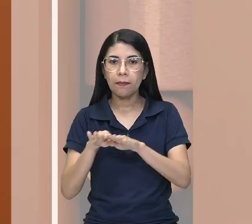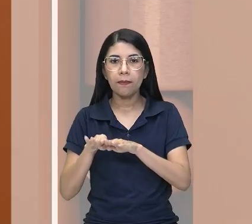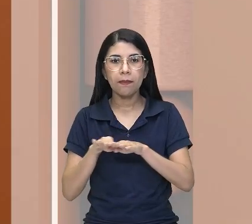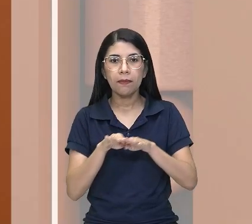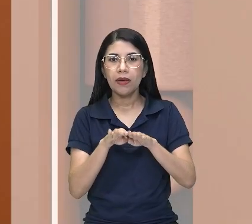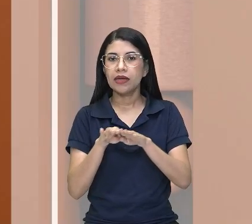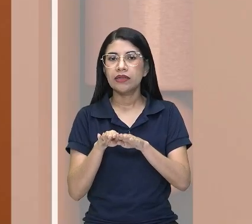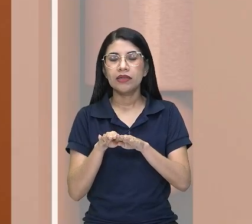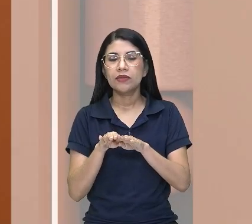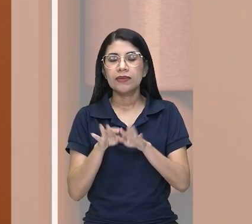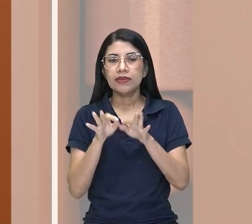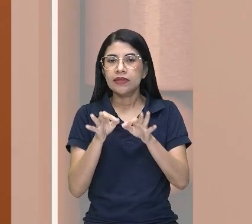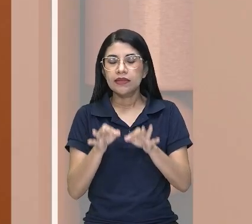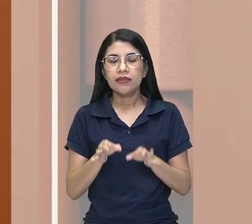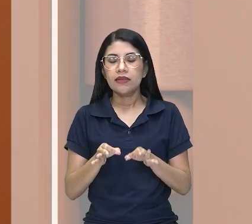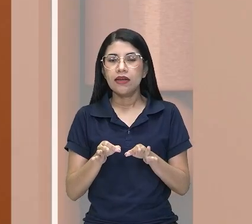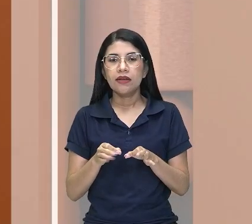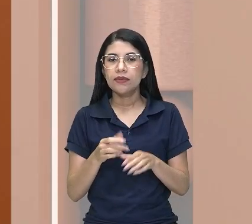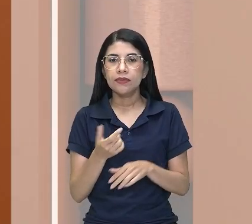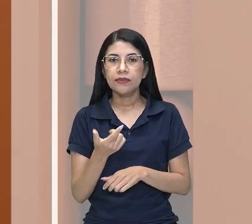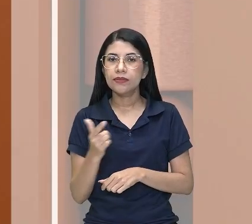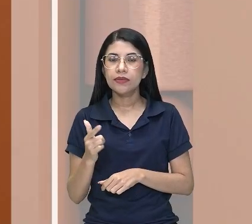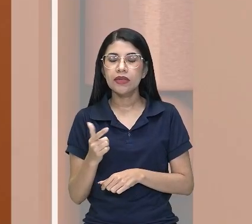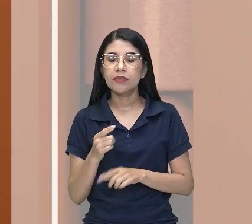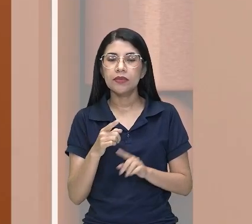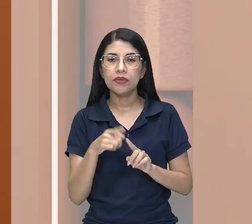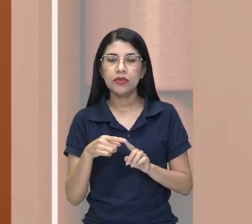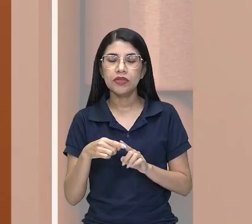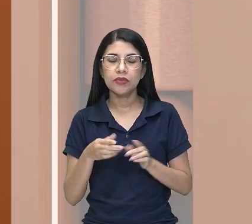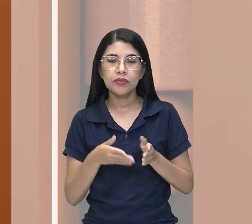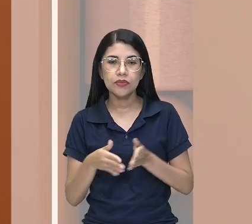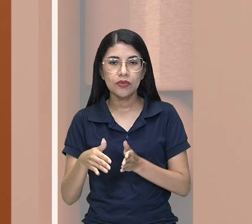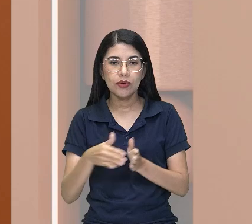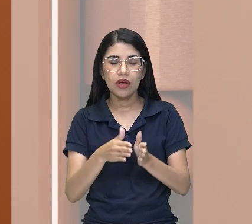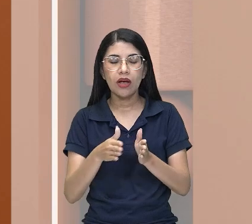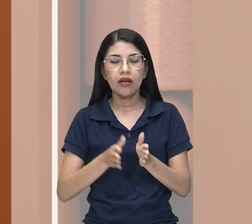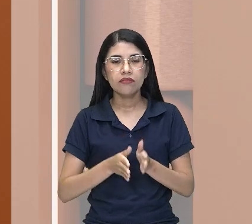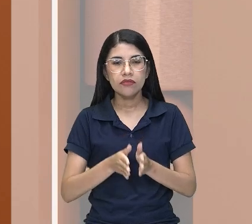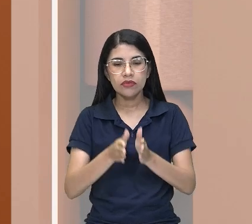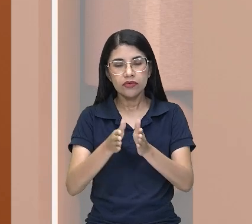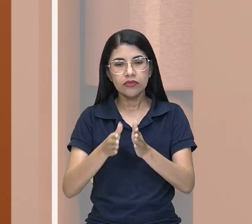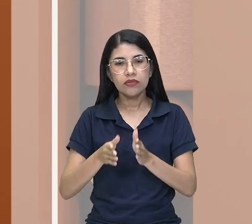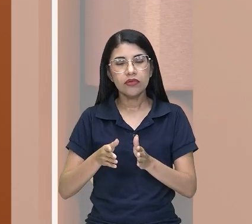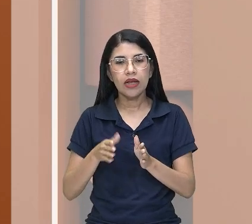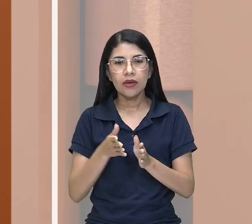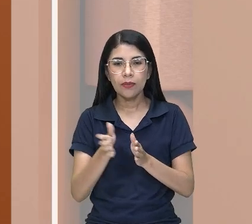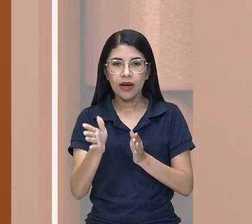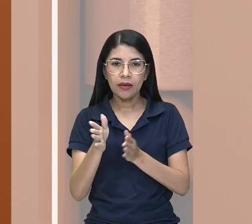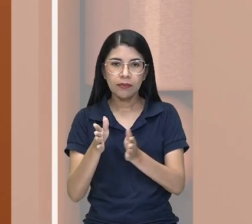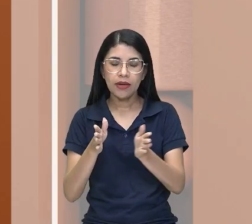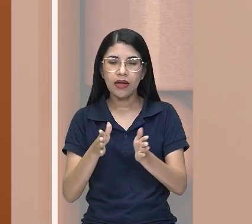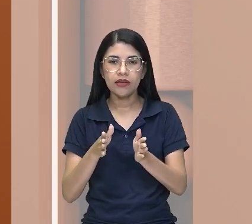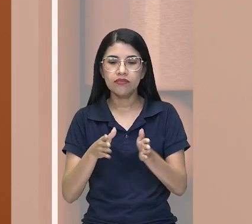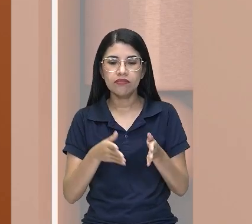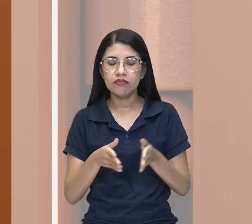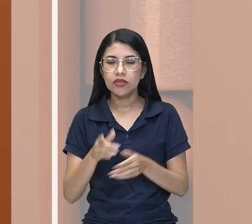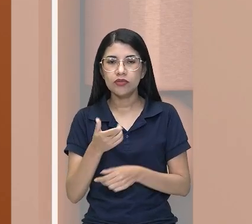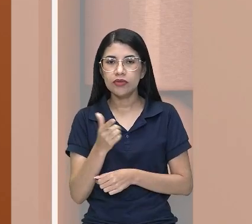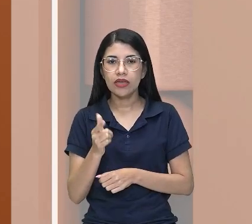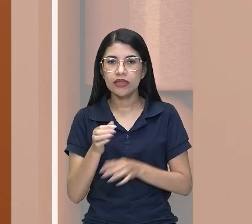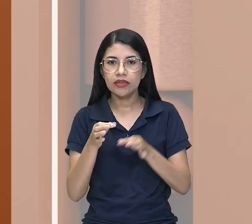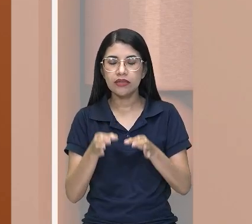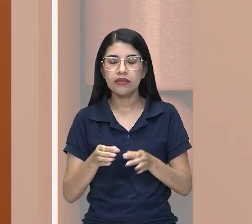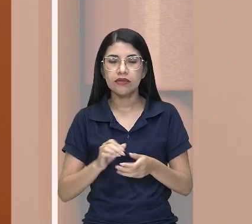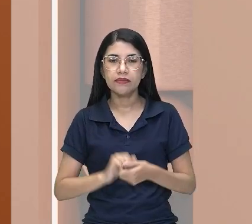definido eh, para esses tipos de canais ao longo de todo o trecho de um rio. Bem,